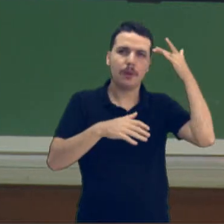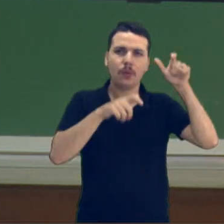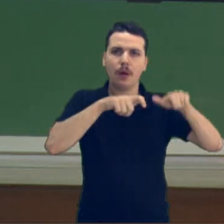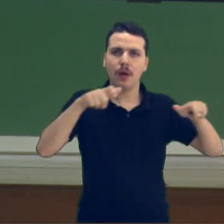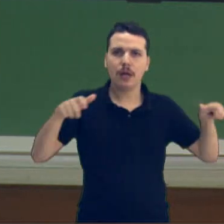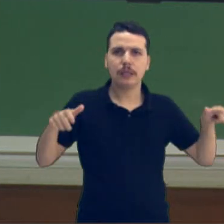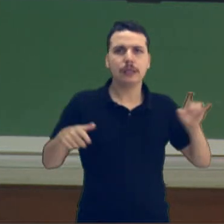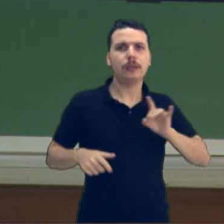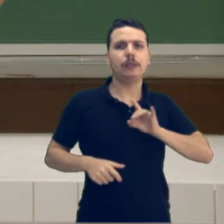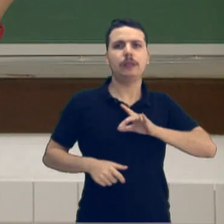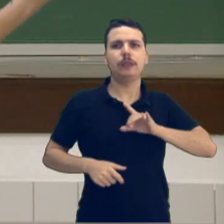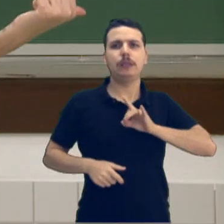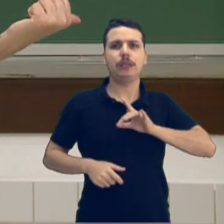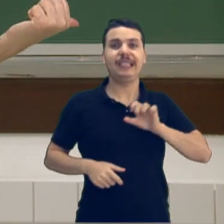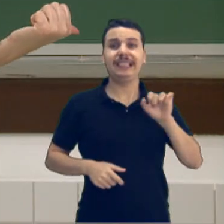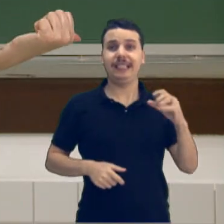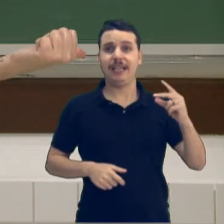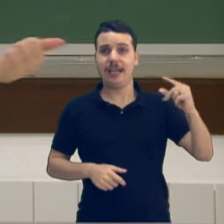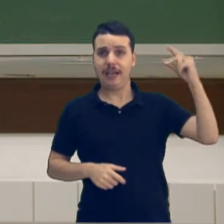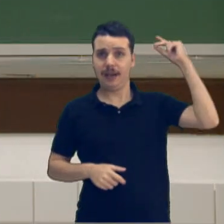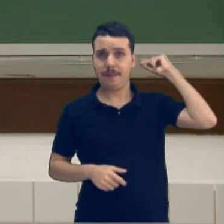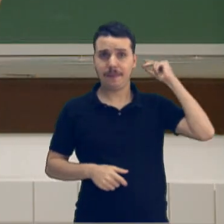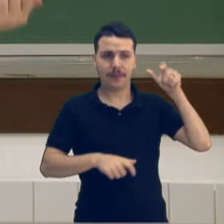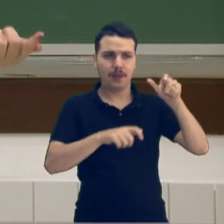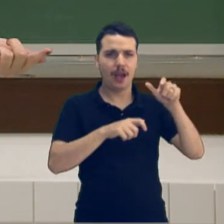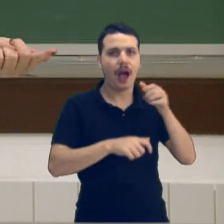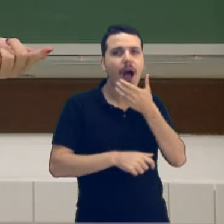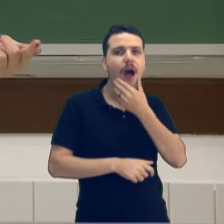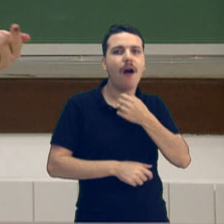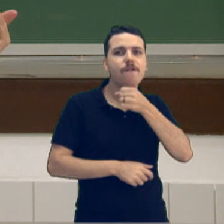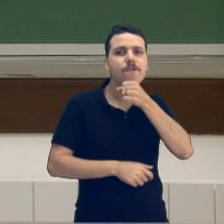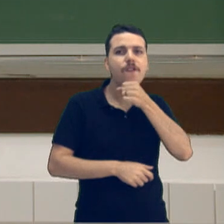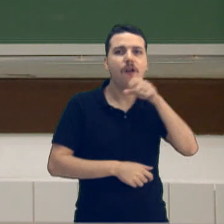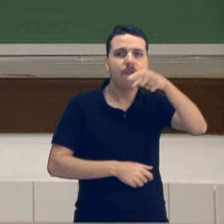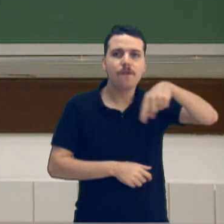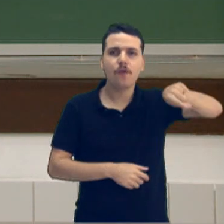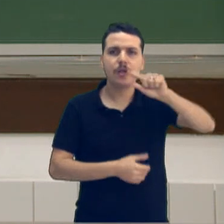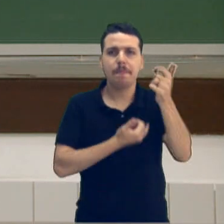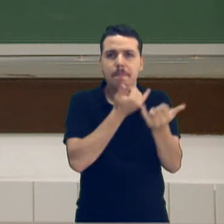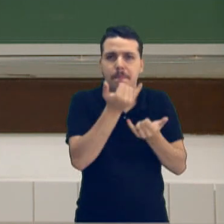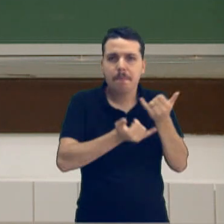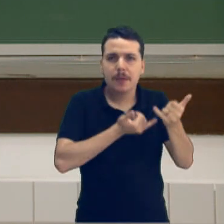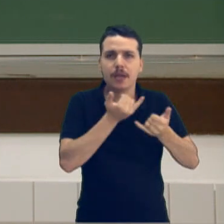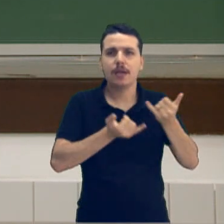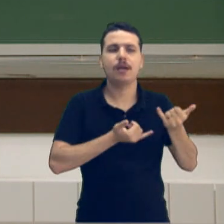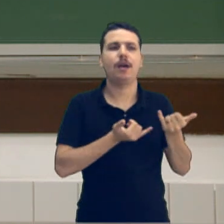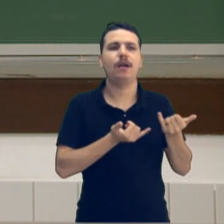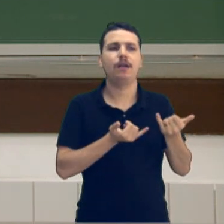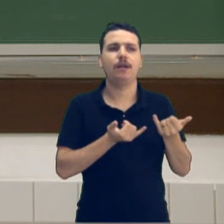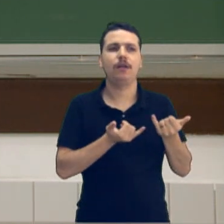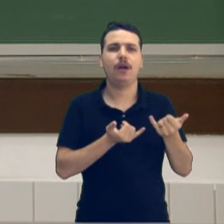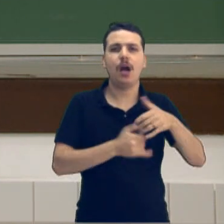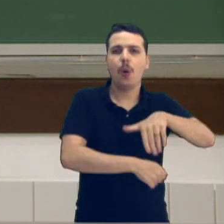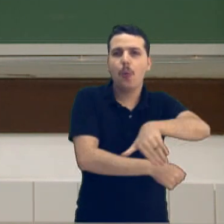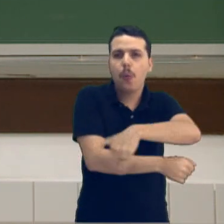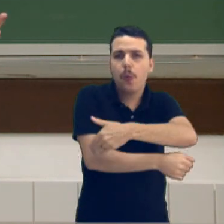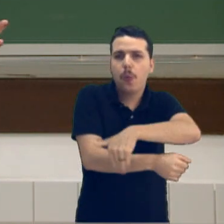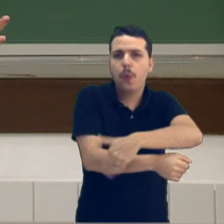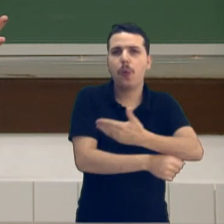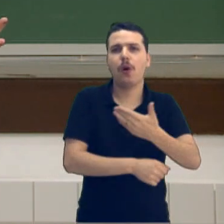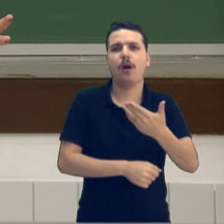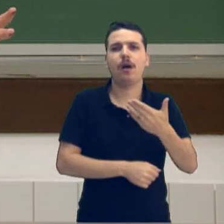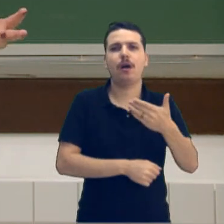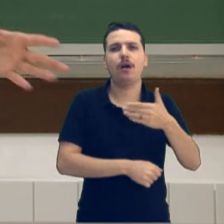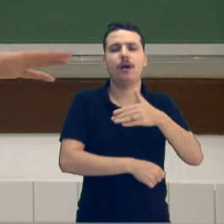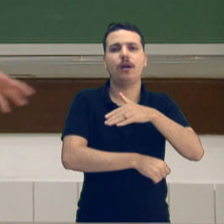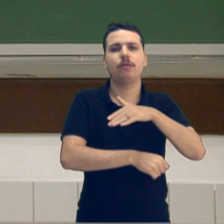com medo, né? Se antigamente os avós de vocês, os pais de vocês brincavam muito, recreavam na rua, nos